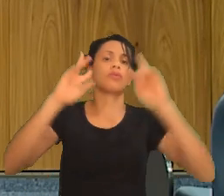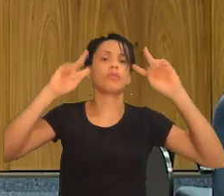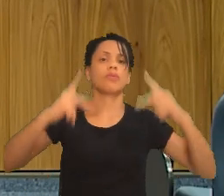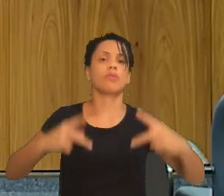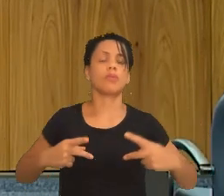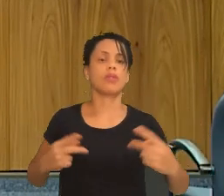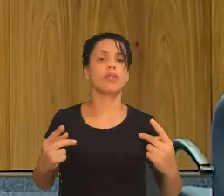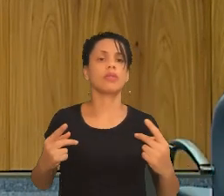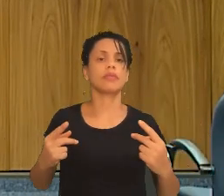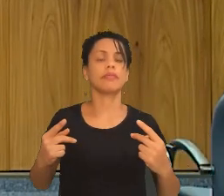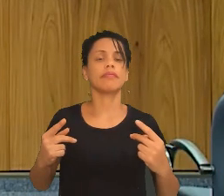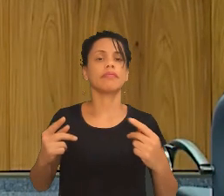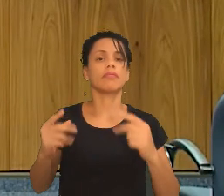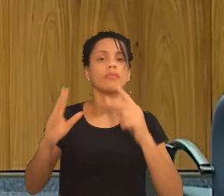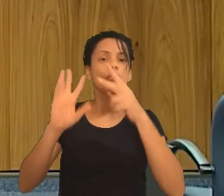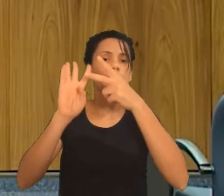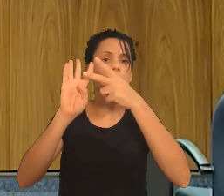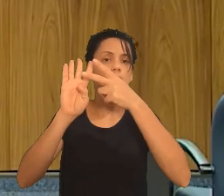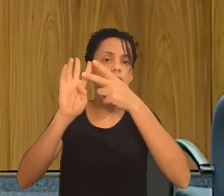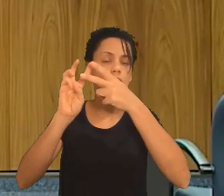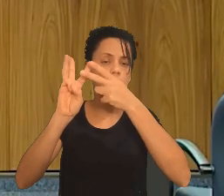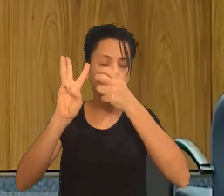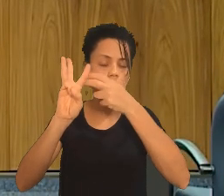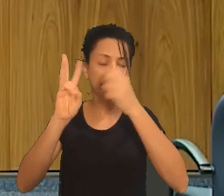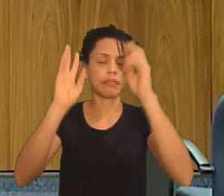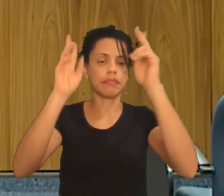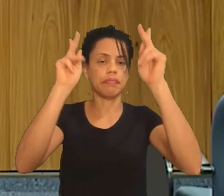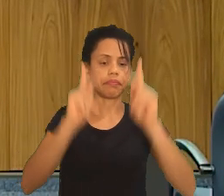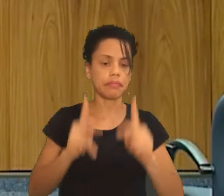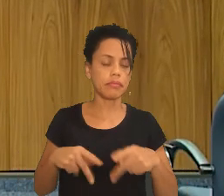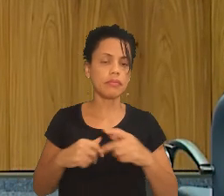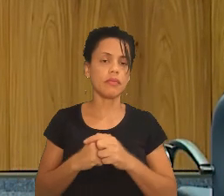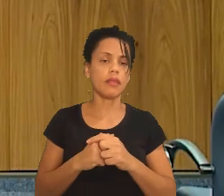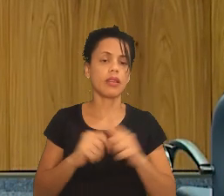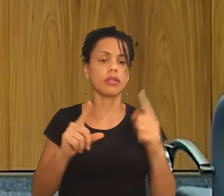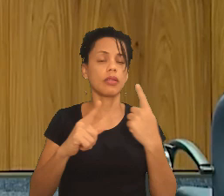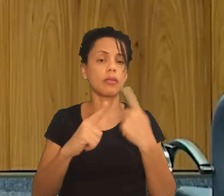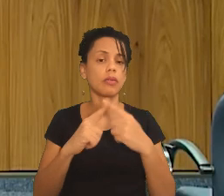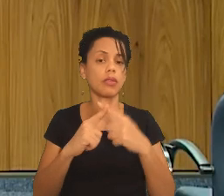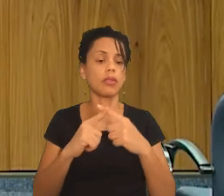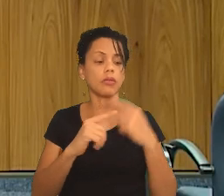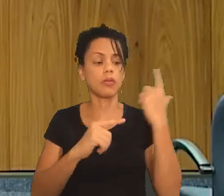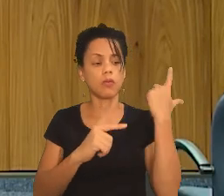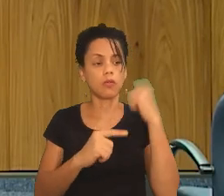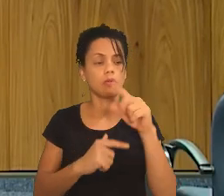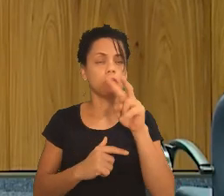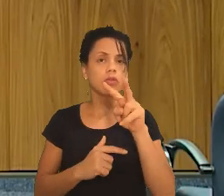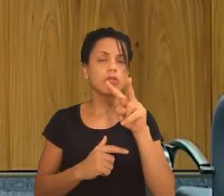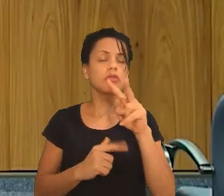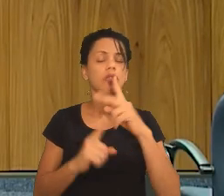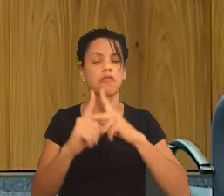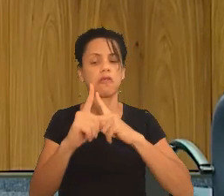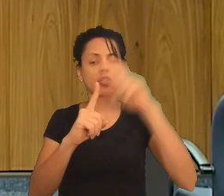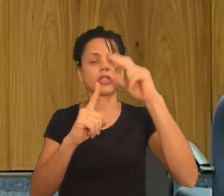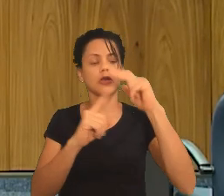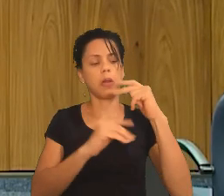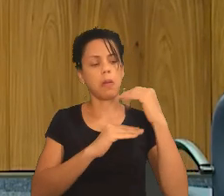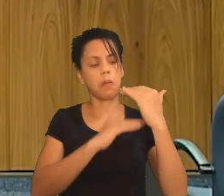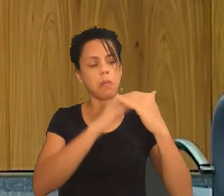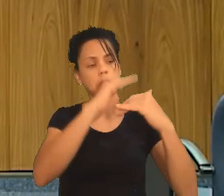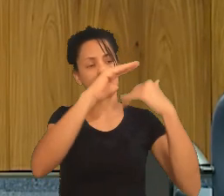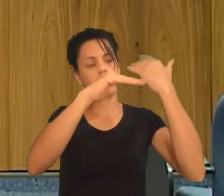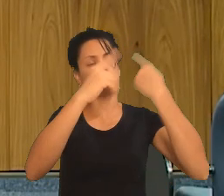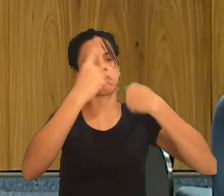E isso eu vejo com um grande avanço para essa relação dos